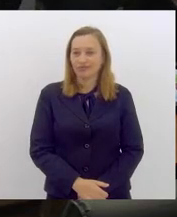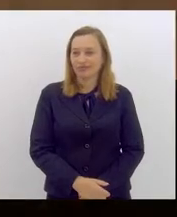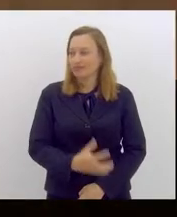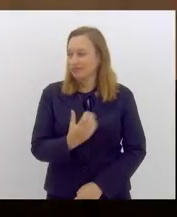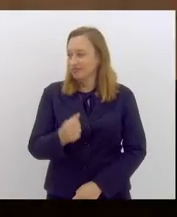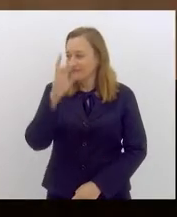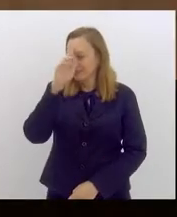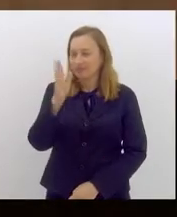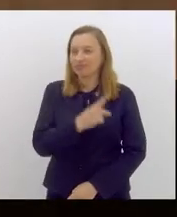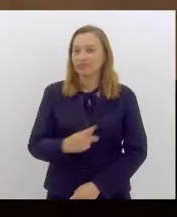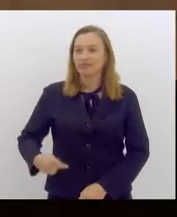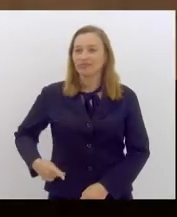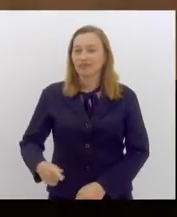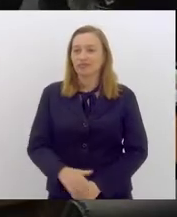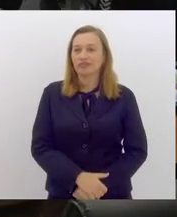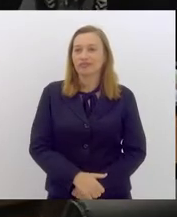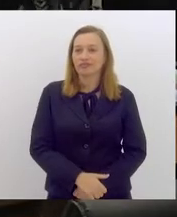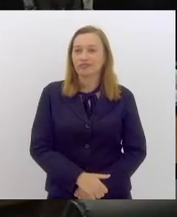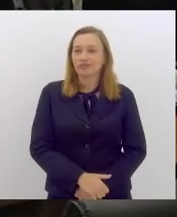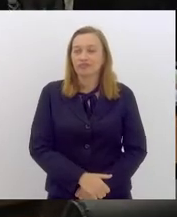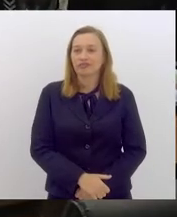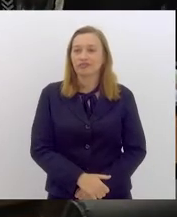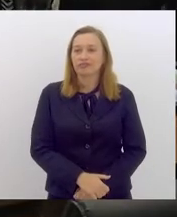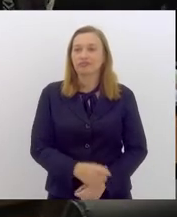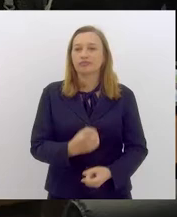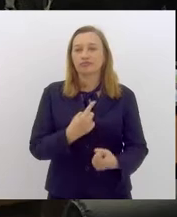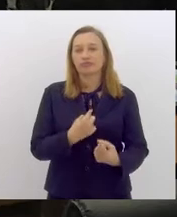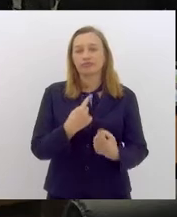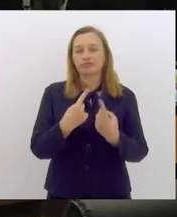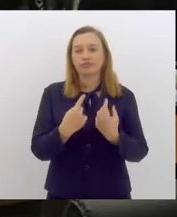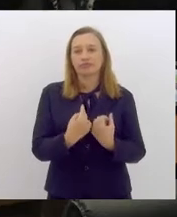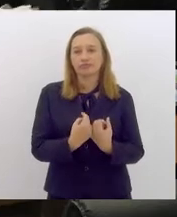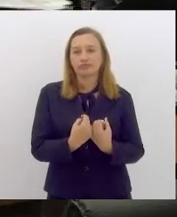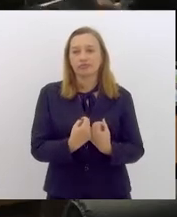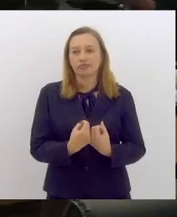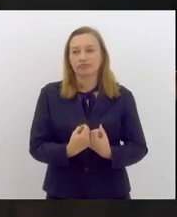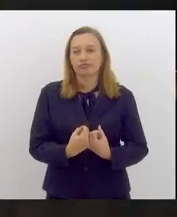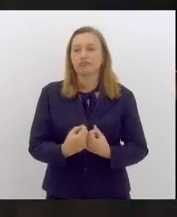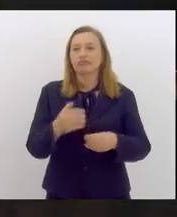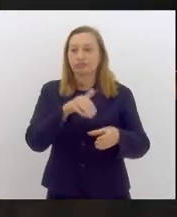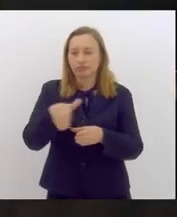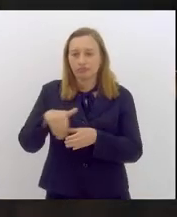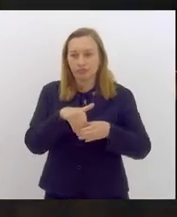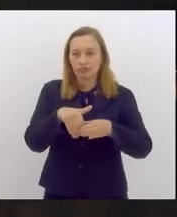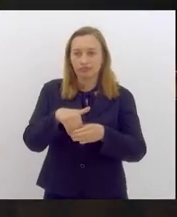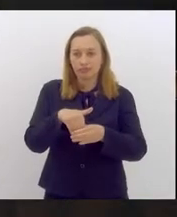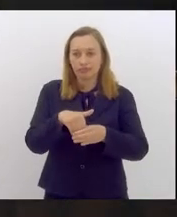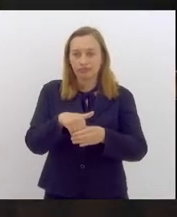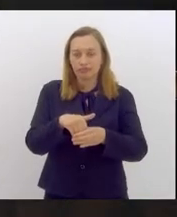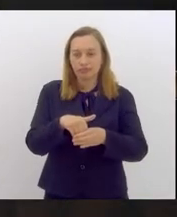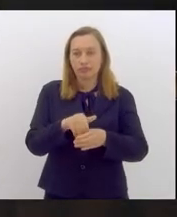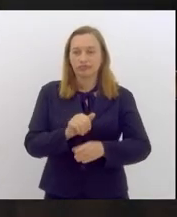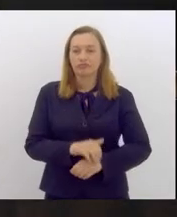Favorável, presidenta. Com os pareceres emitidos, em votação, os